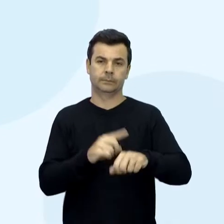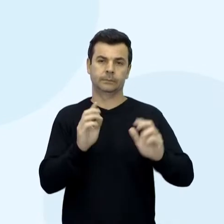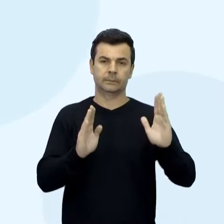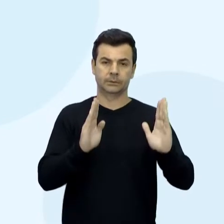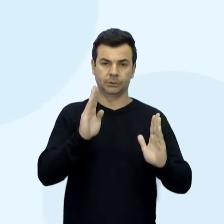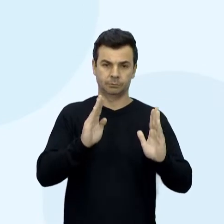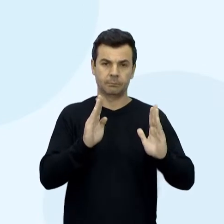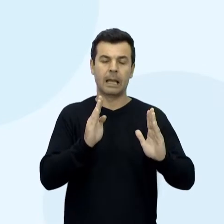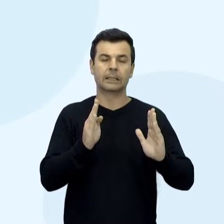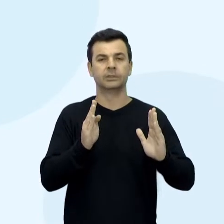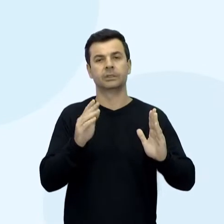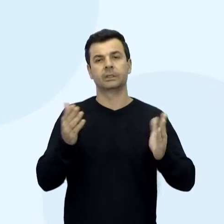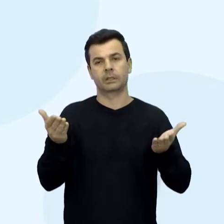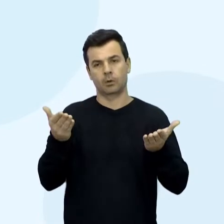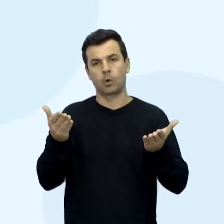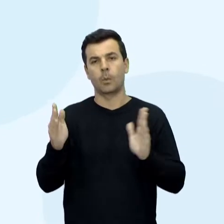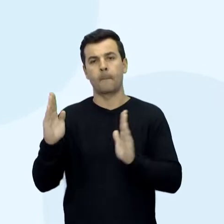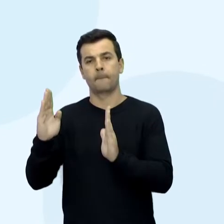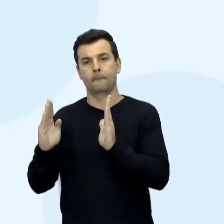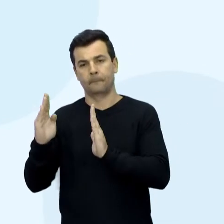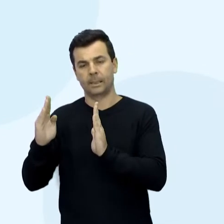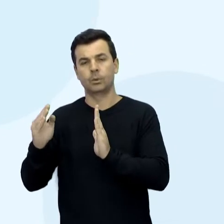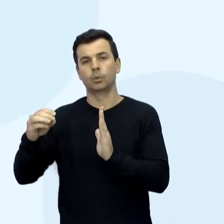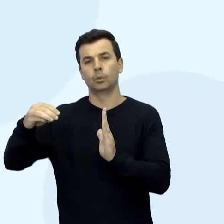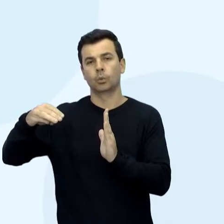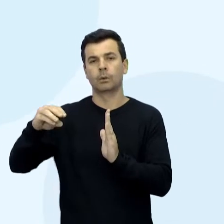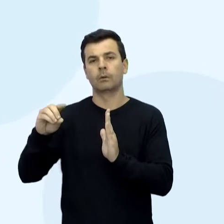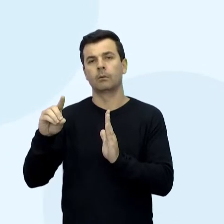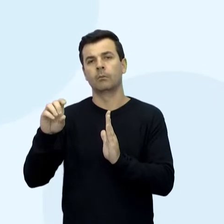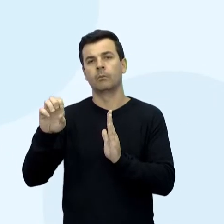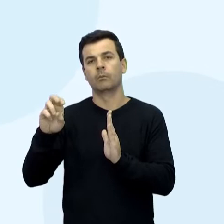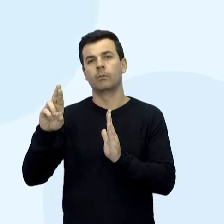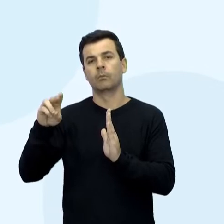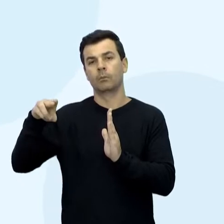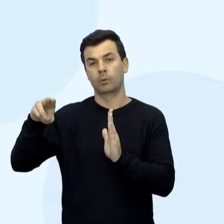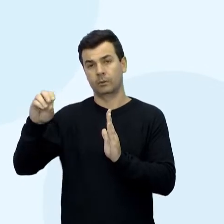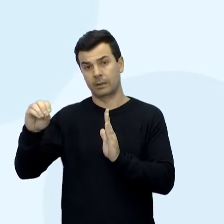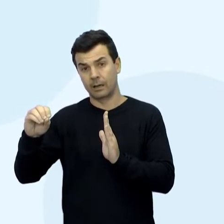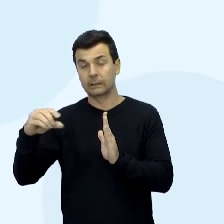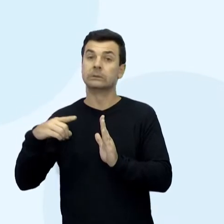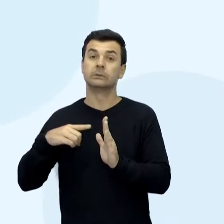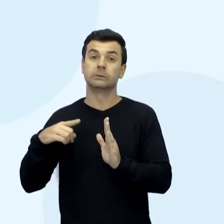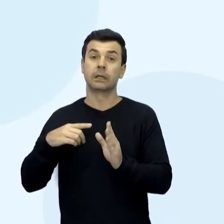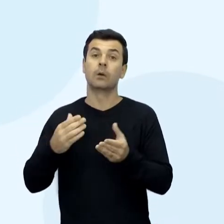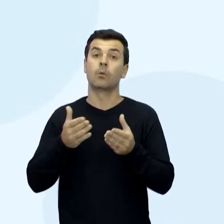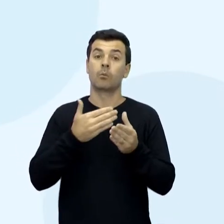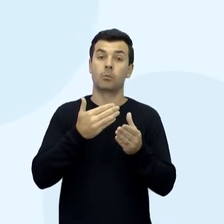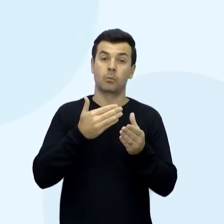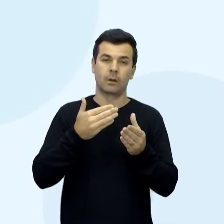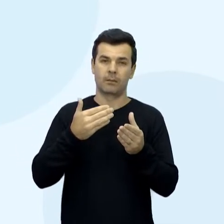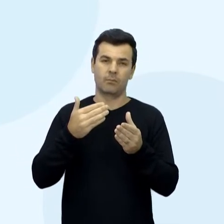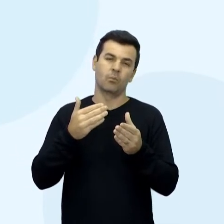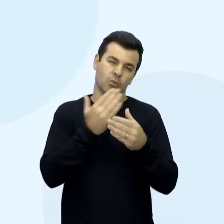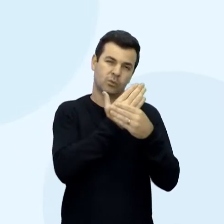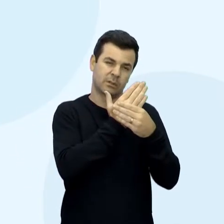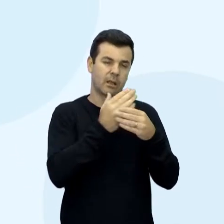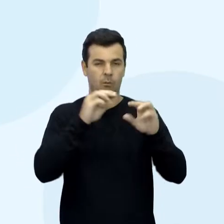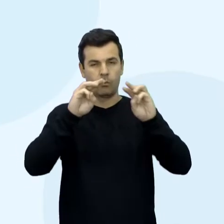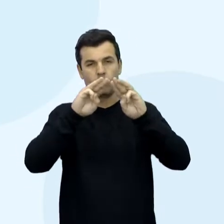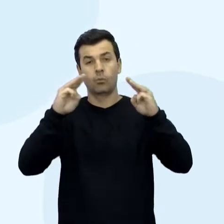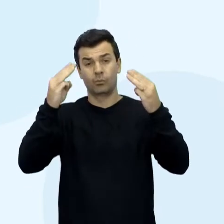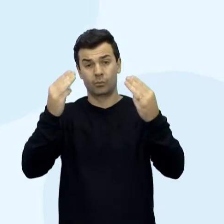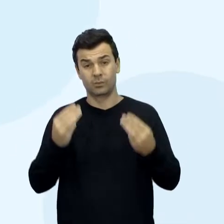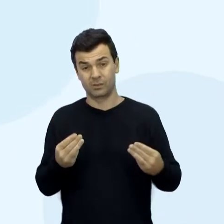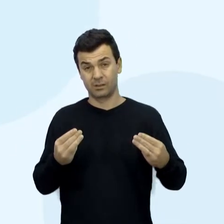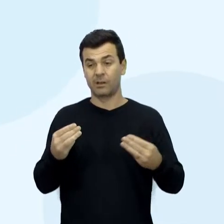a ideia de você ter uma biblioteca, um museu, né, um museum, ela cai, né, porque nós